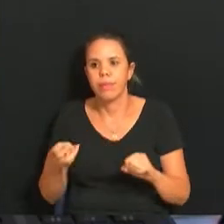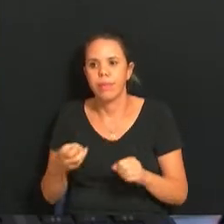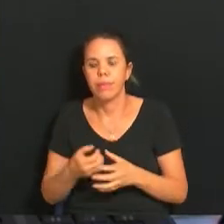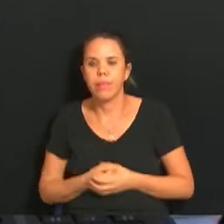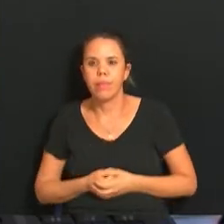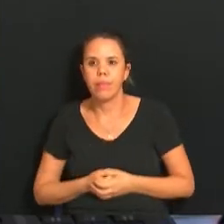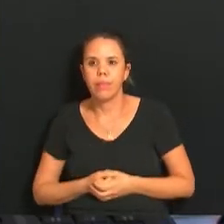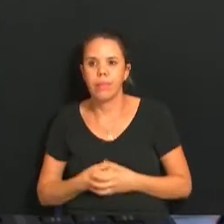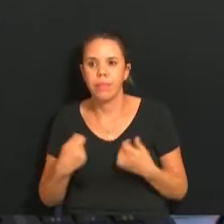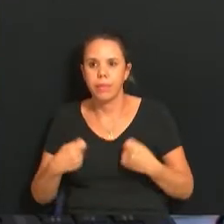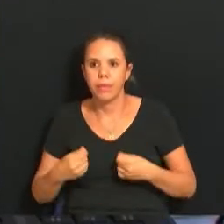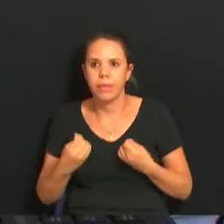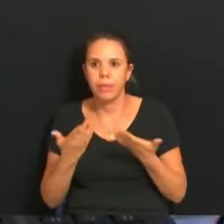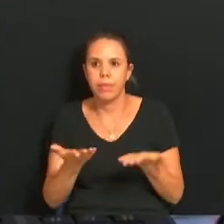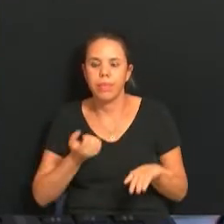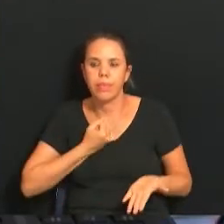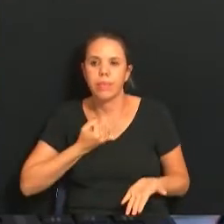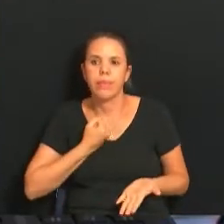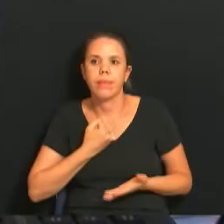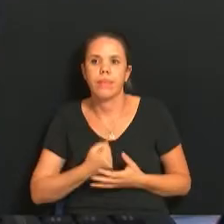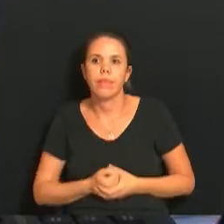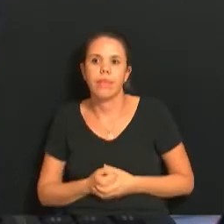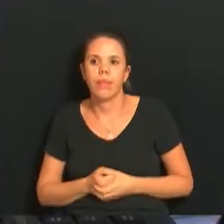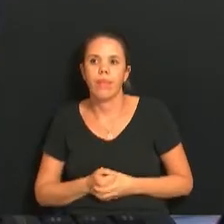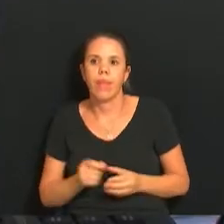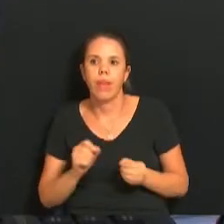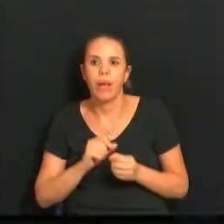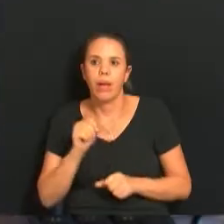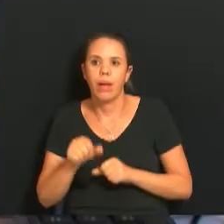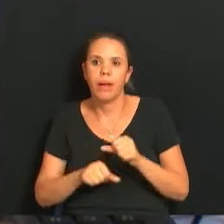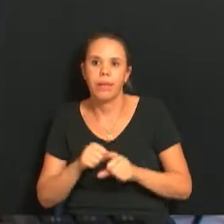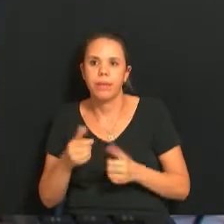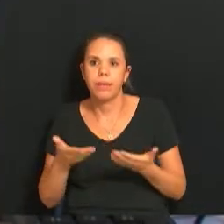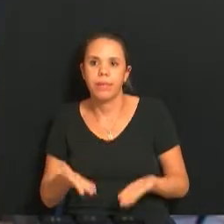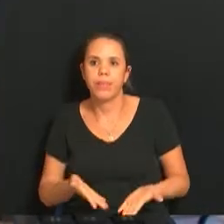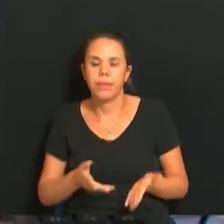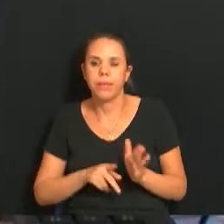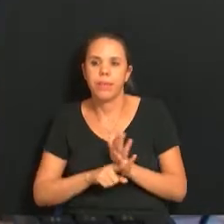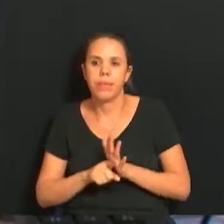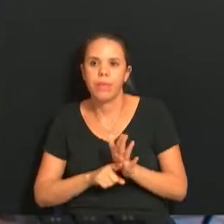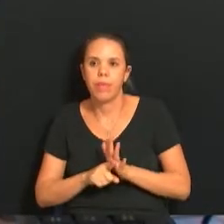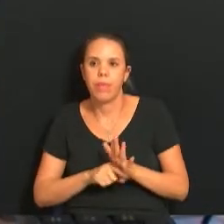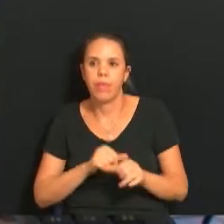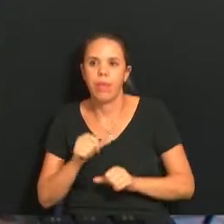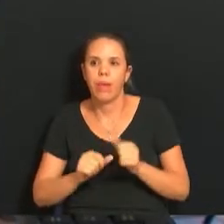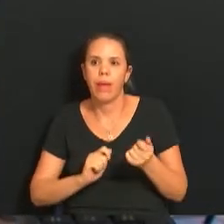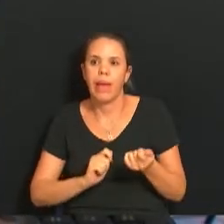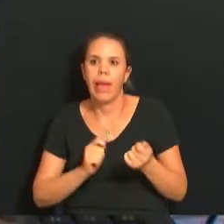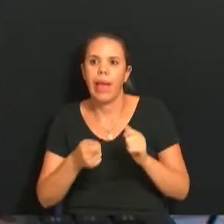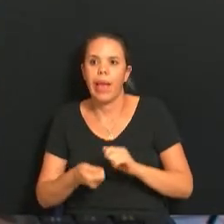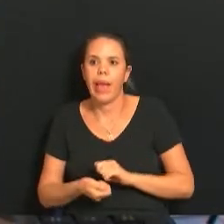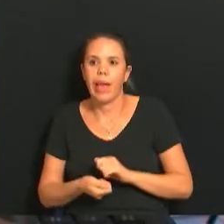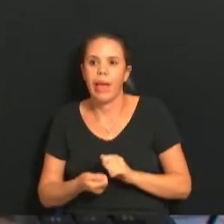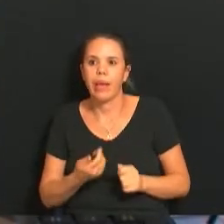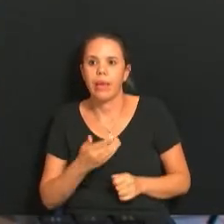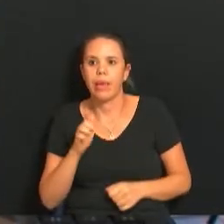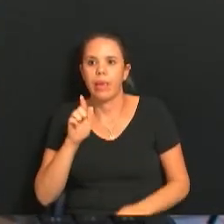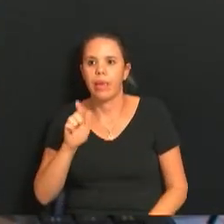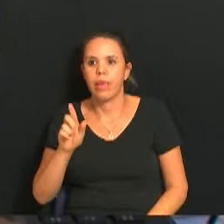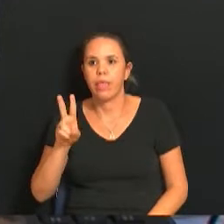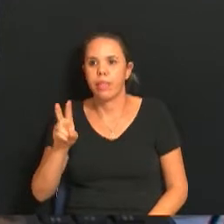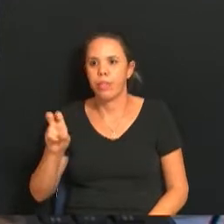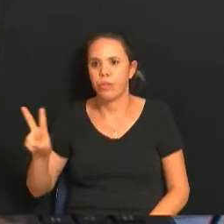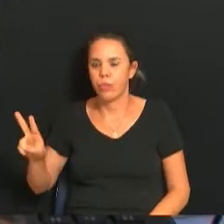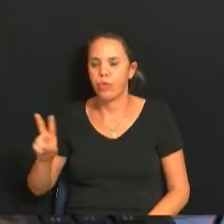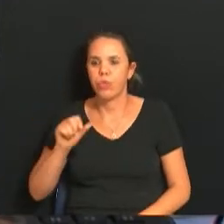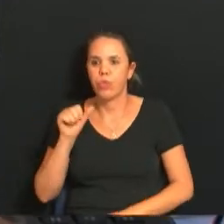Então, tem que trazer o número do CNPJ e fazer as buscas por aqui. Para qualquer tipo de alteração do gov.br, aumentou o